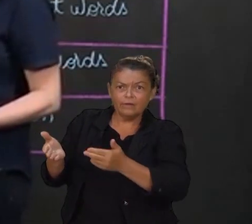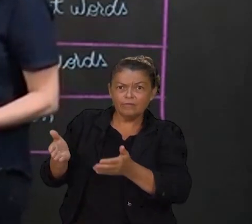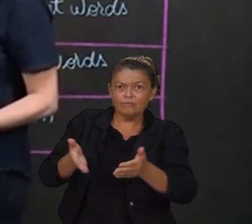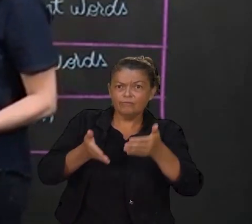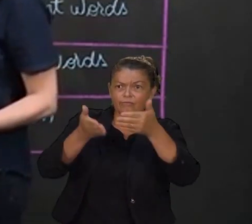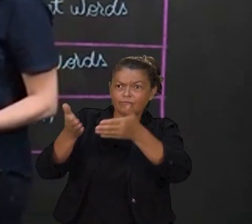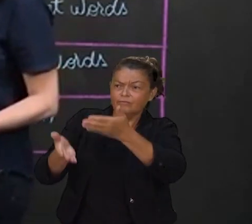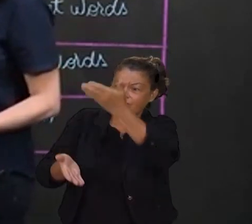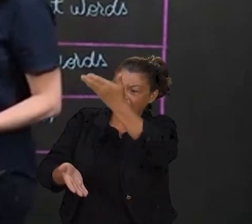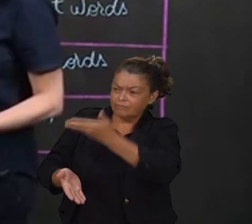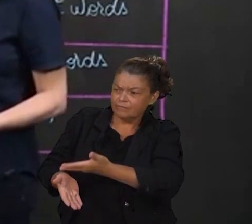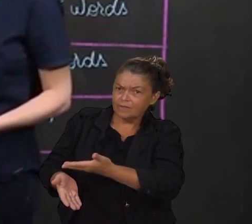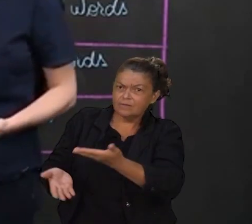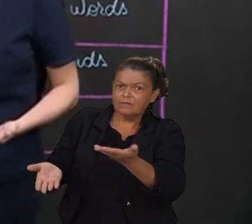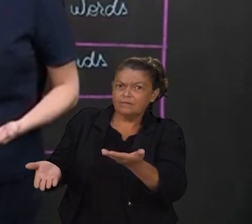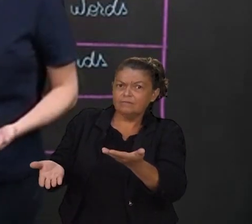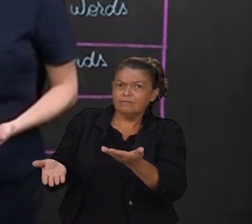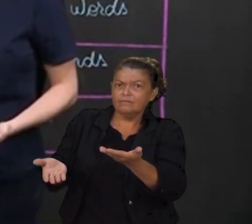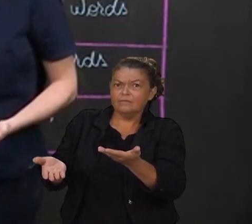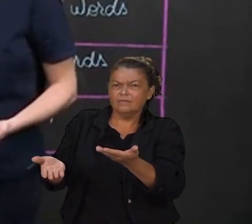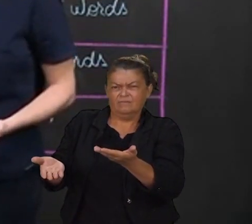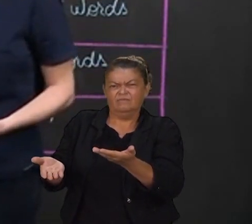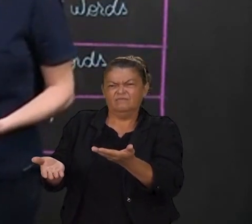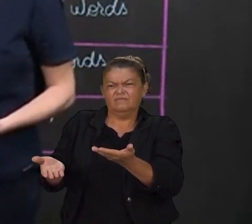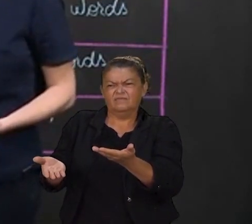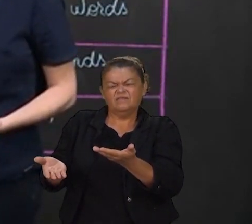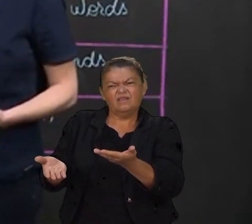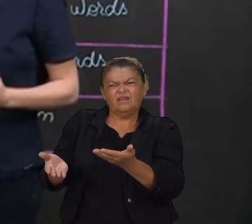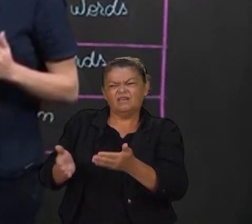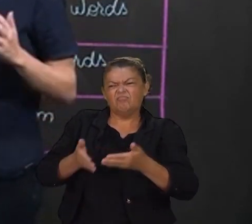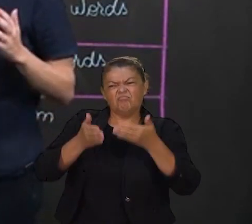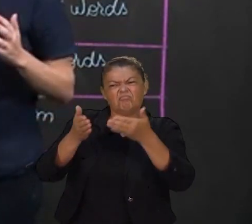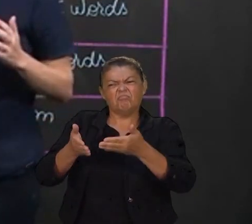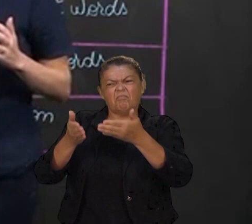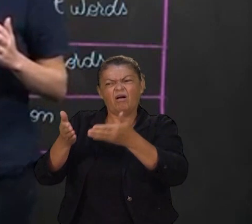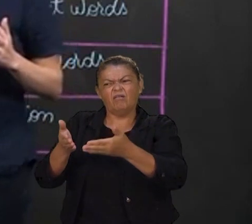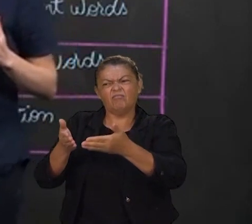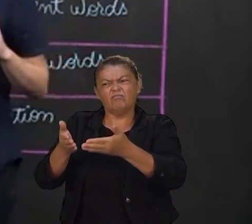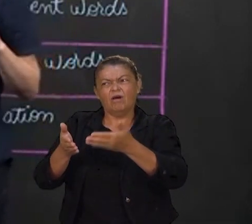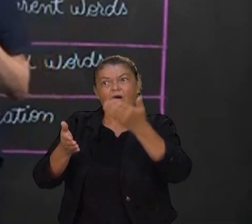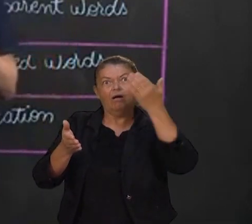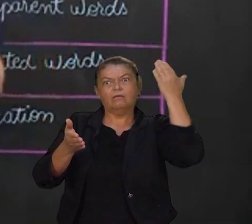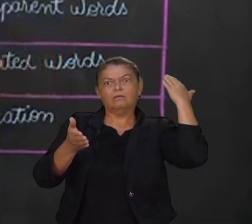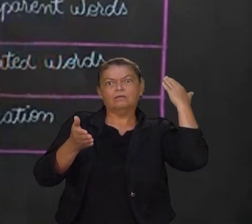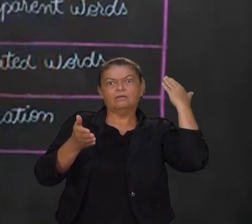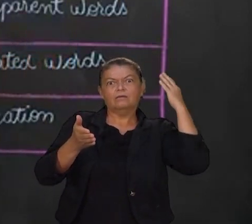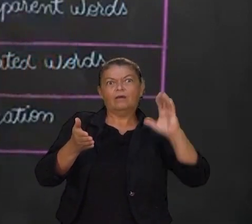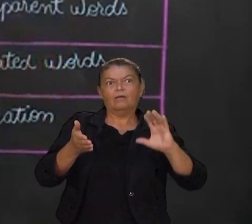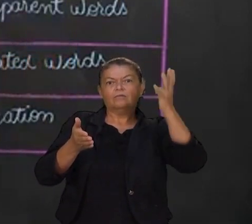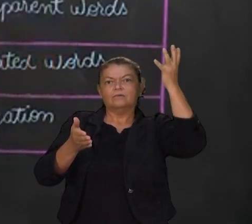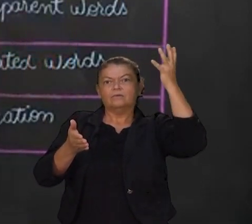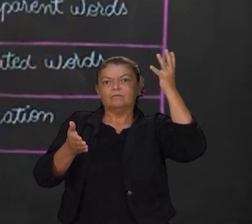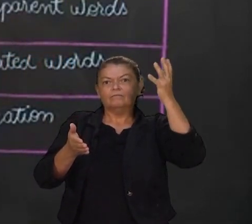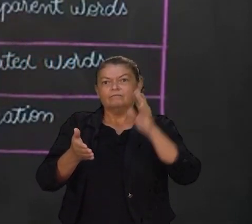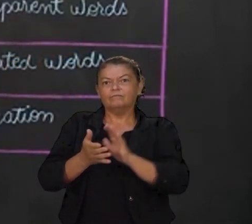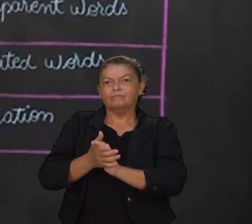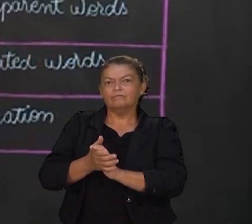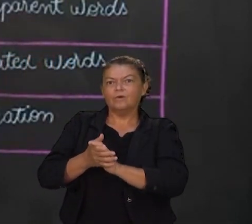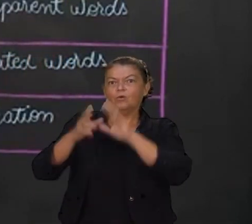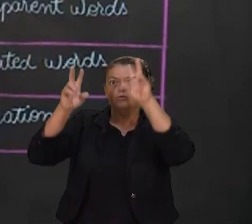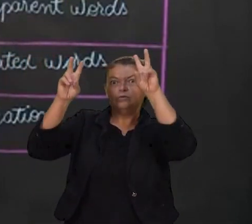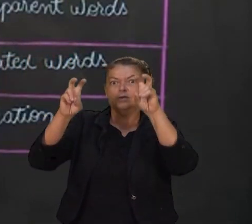Titanic. Será que esse texto está falando do Titanic? Vou olhar então o meu título. Olha ele lá,